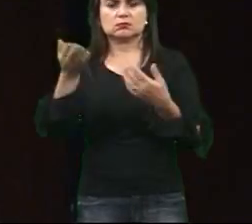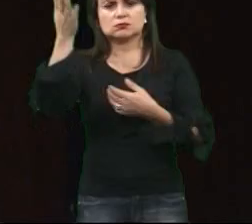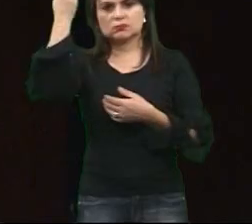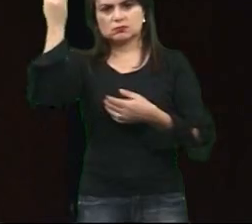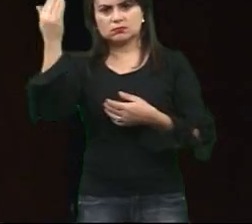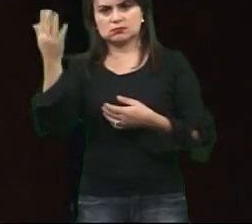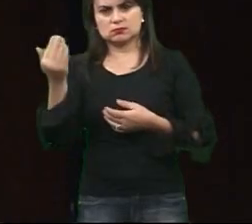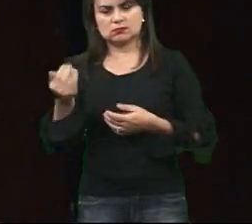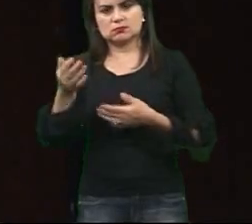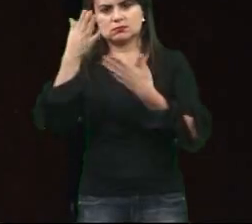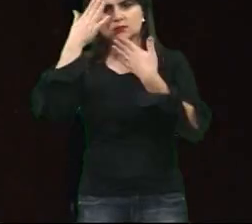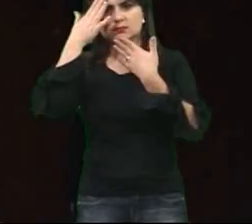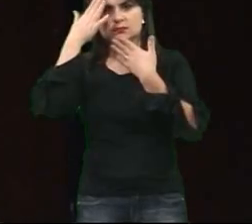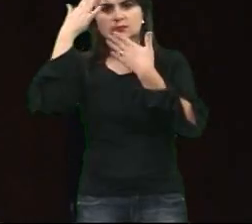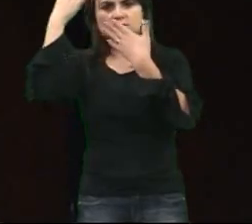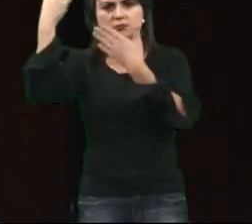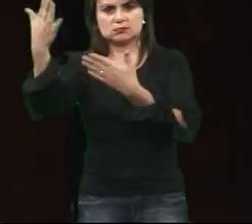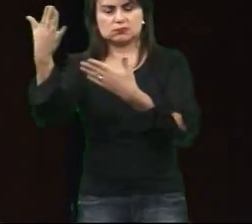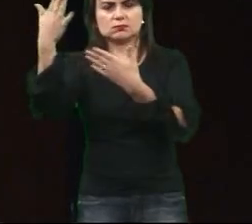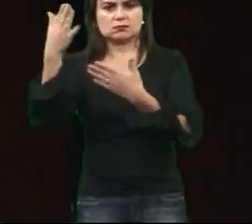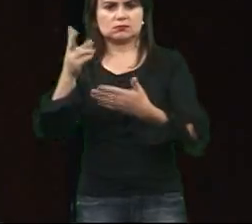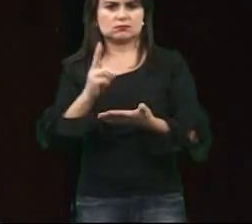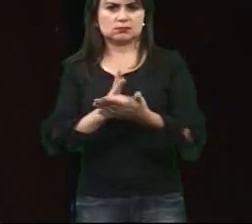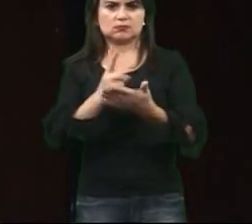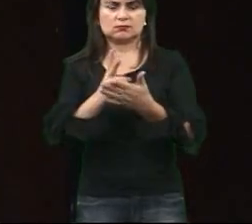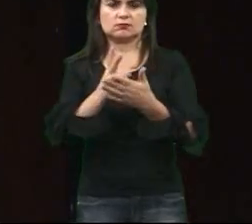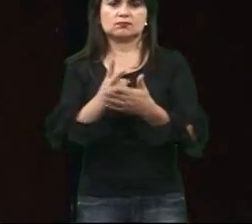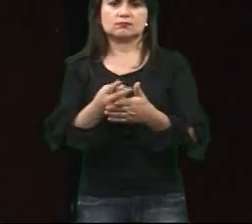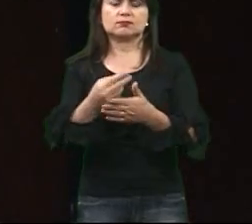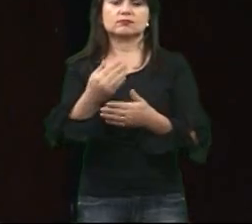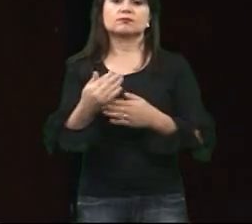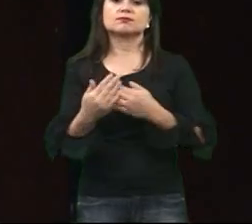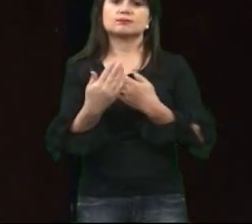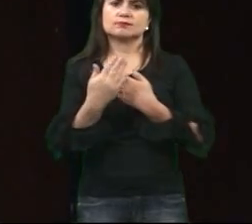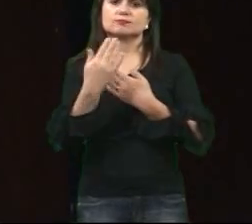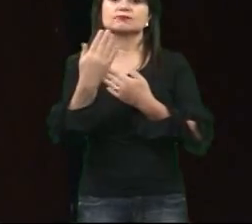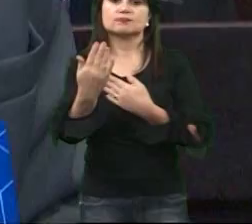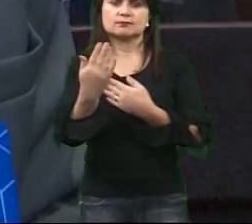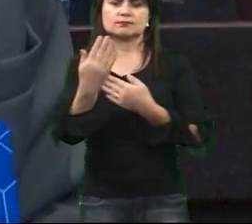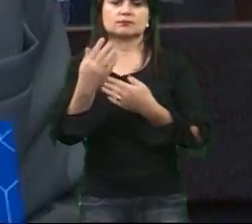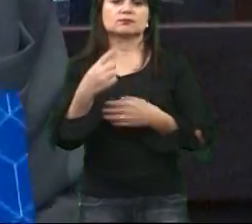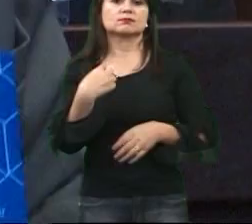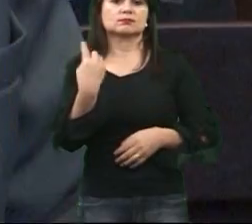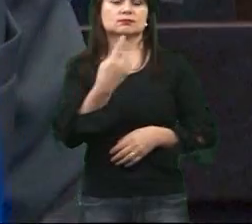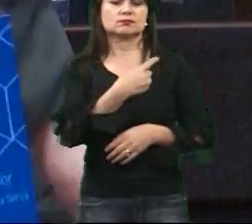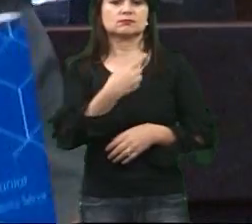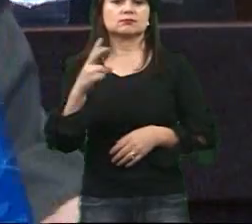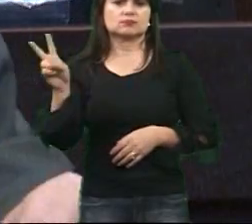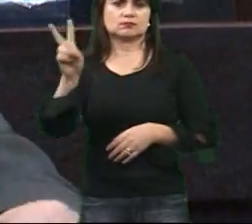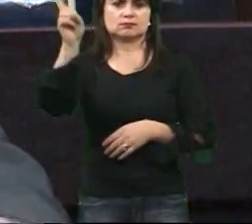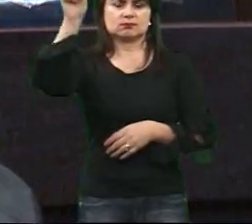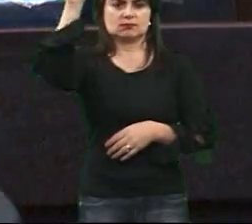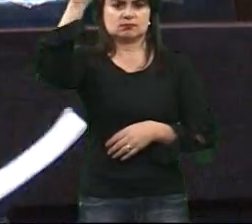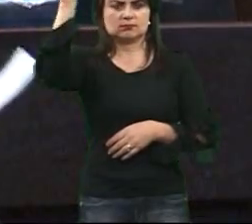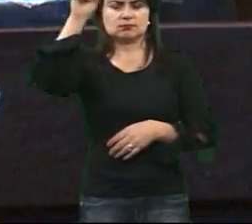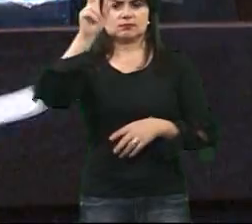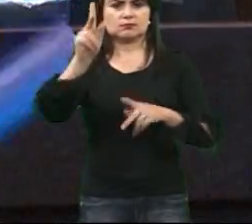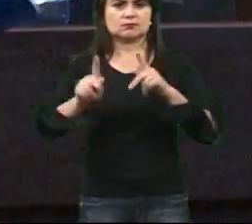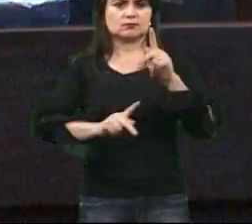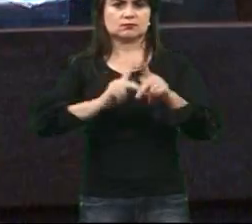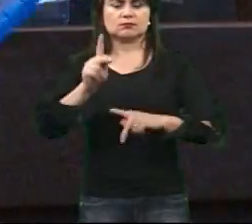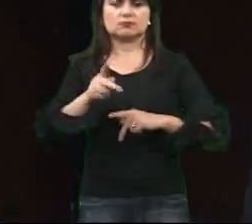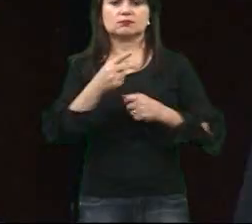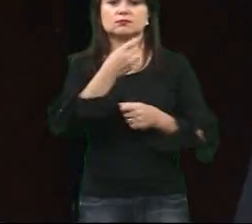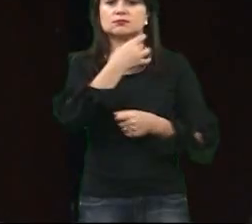vocês hora me fase muito obrigado sigam no combate que vocês estão valorizando a nossa casa a nossa cidade a nossa população obrigado